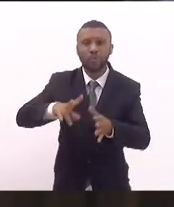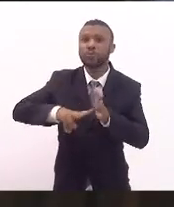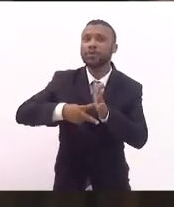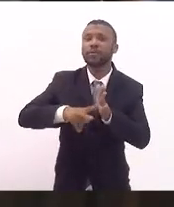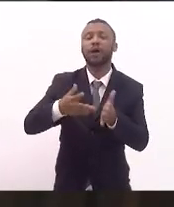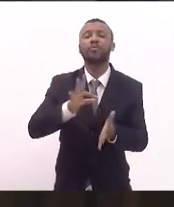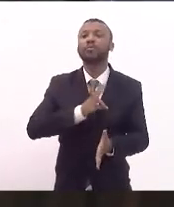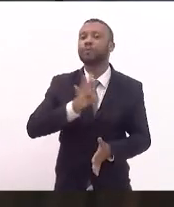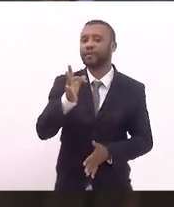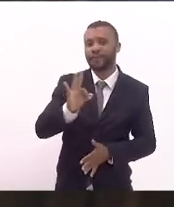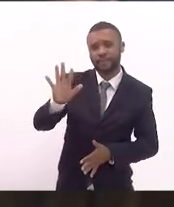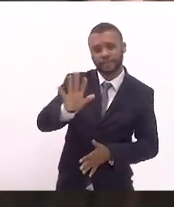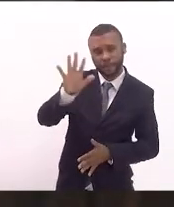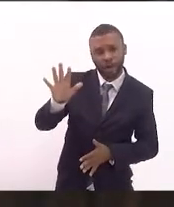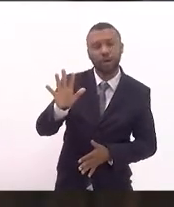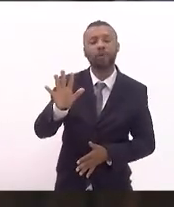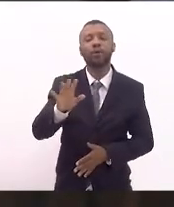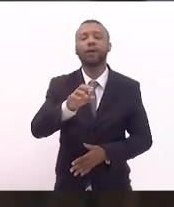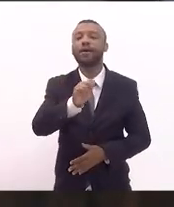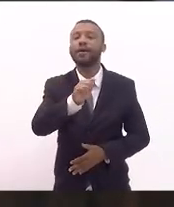Ana Maria Amaral,